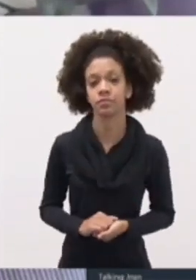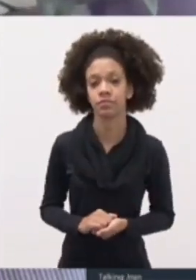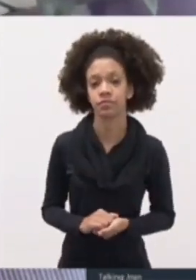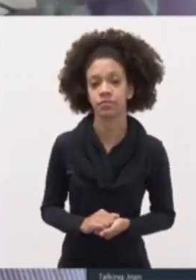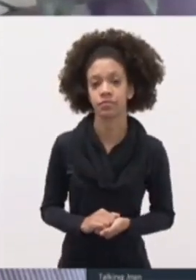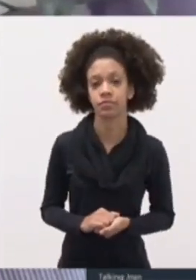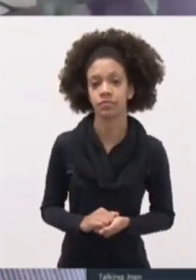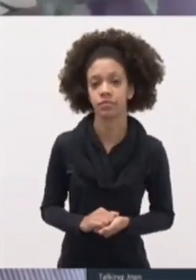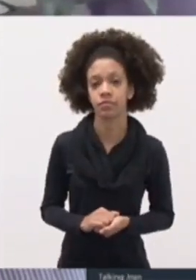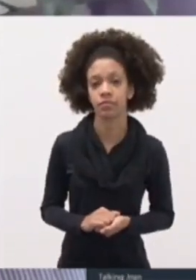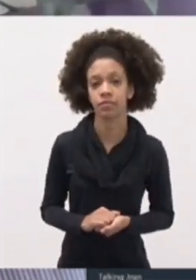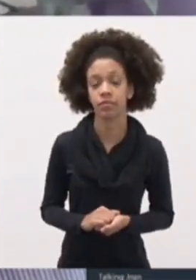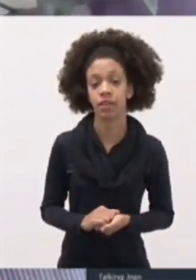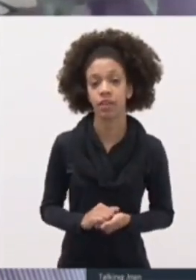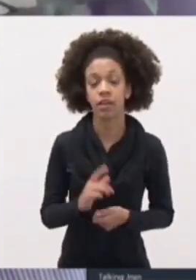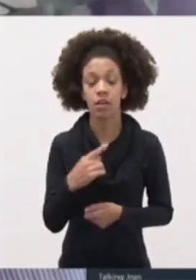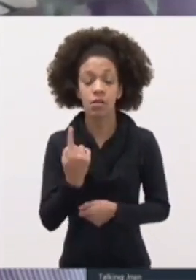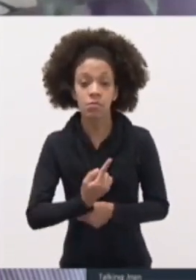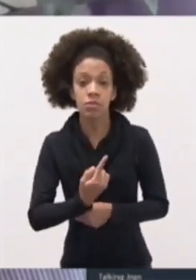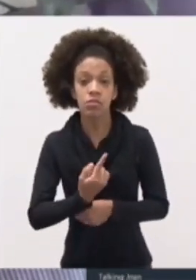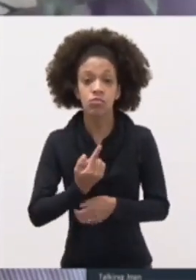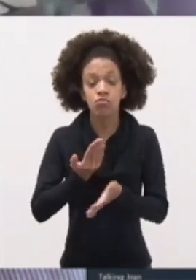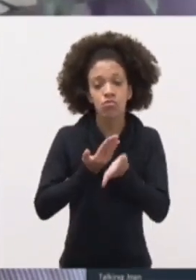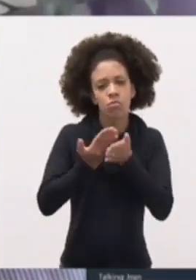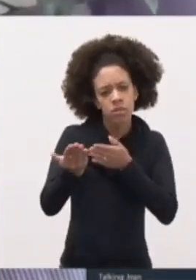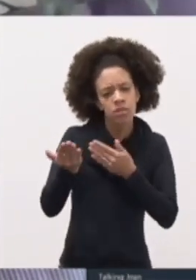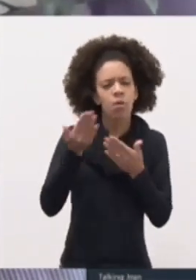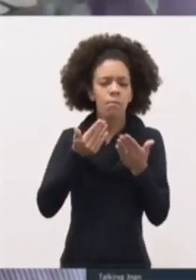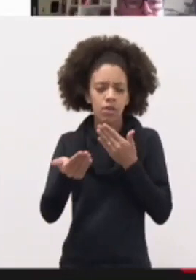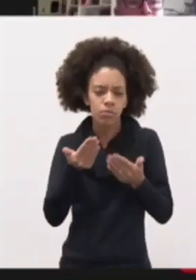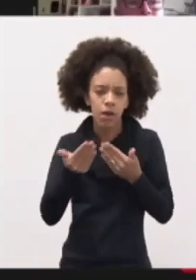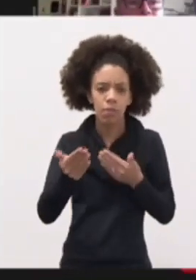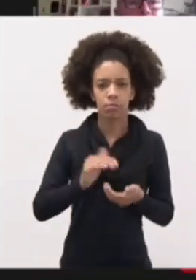para que a gente possa começar o nosso bate-papo.